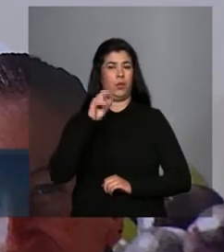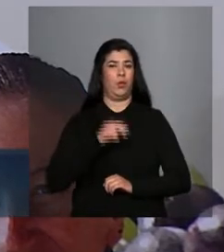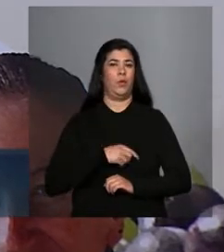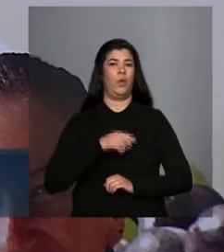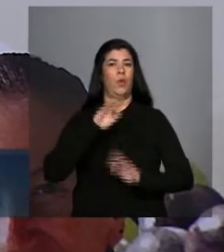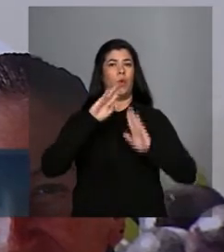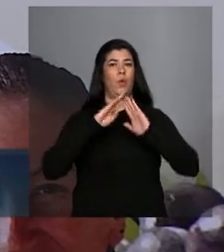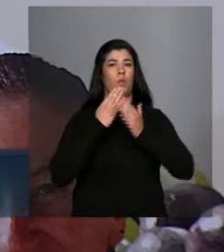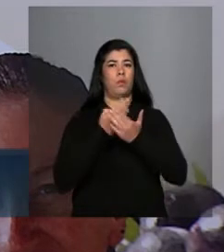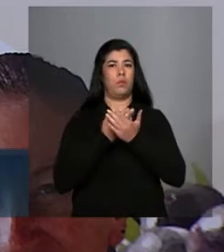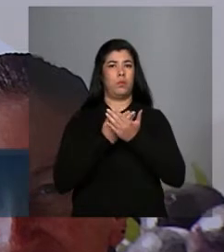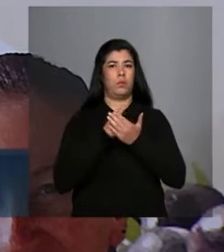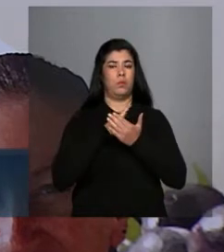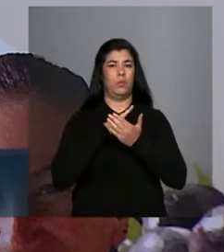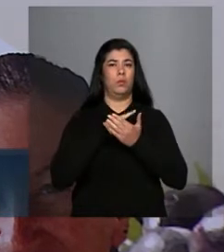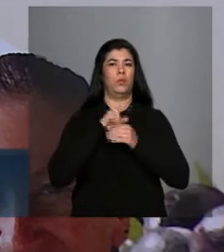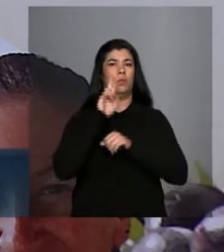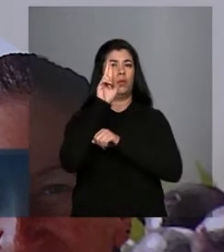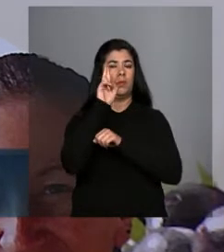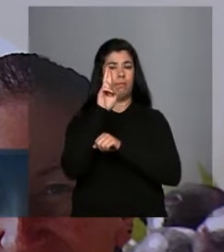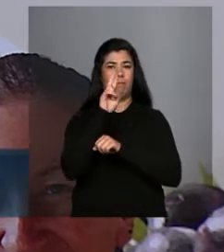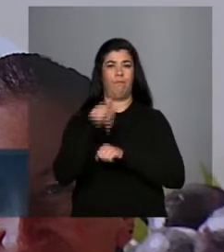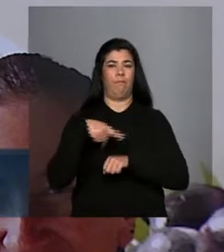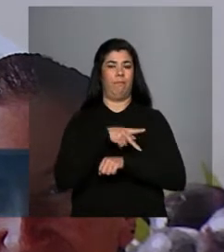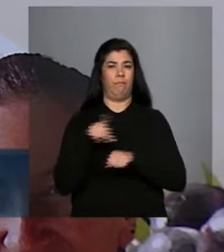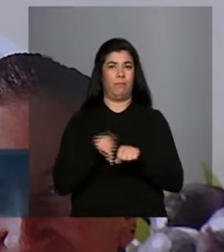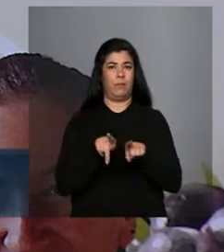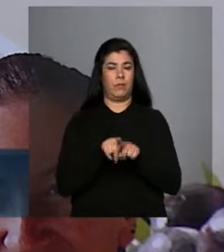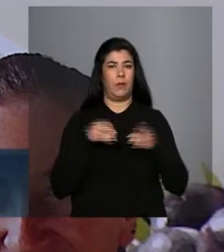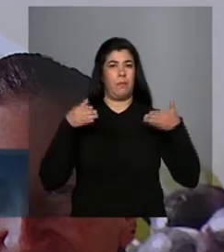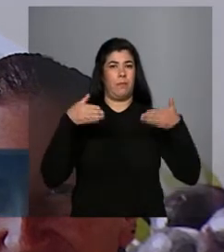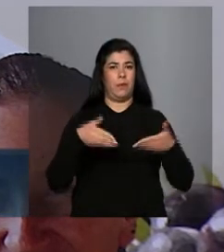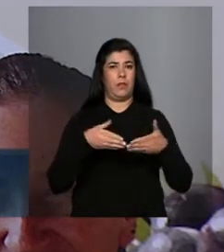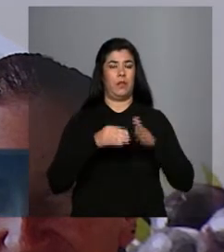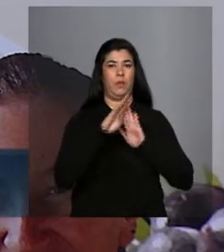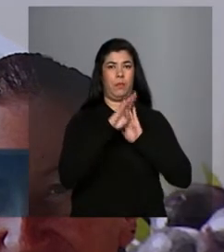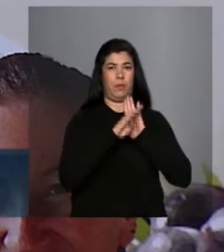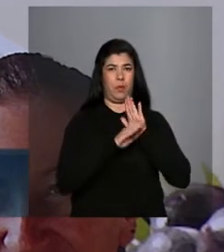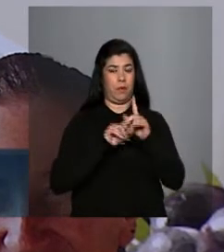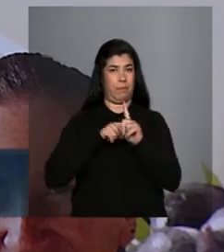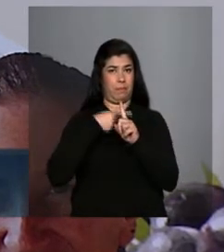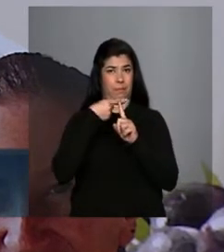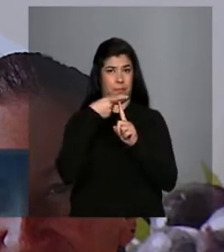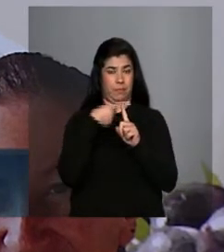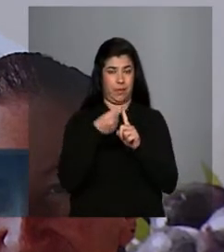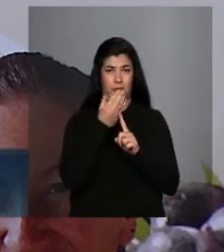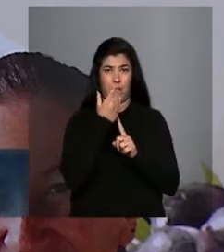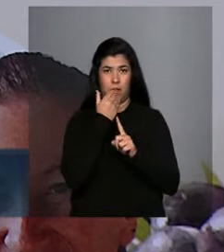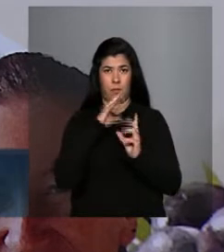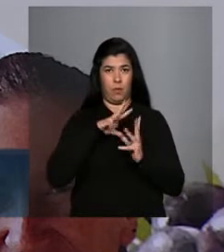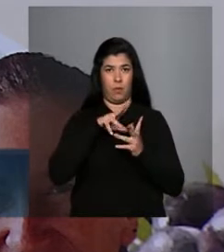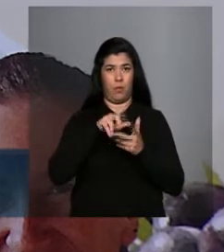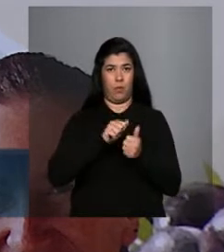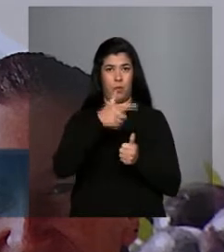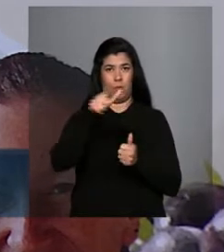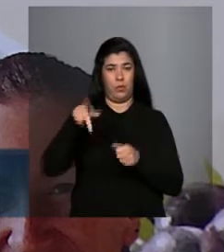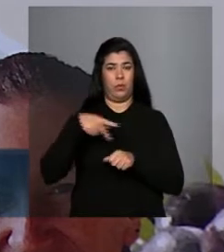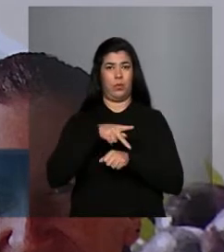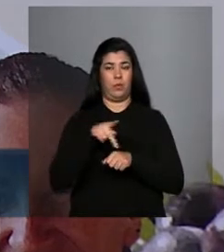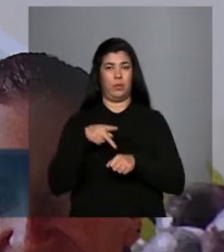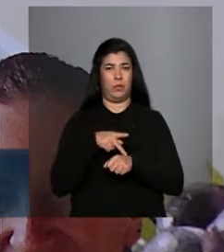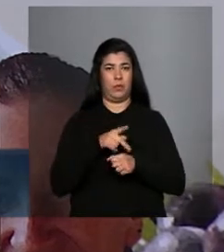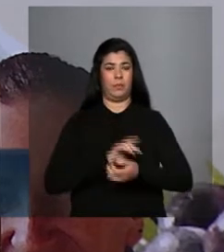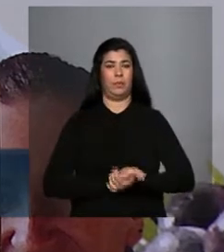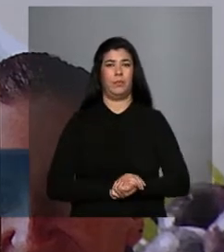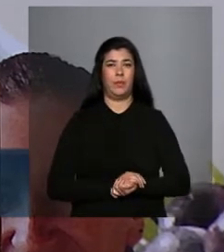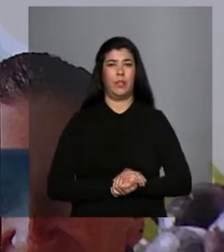e representantes dos países participantes do programa Mais Alimentos Internacional.